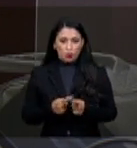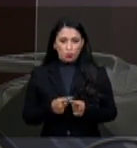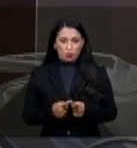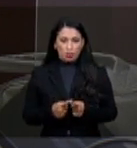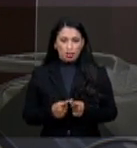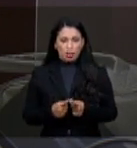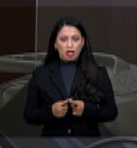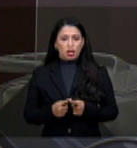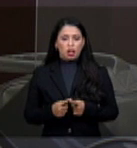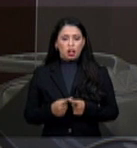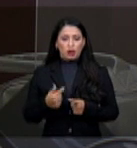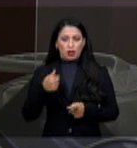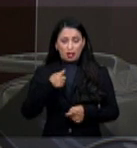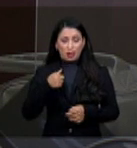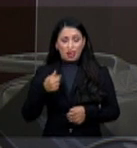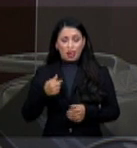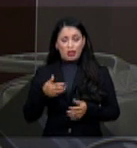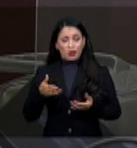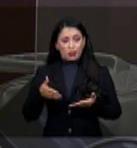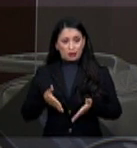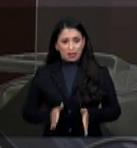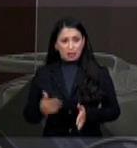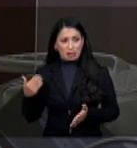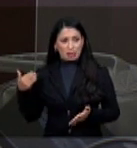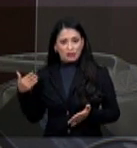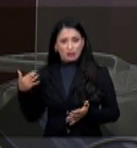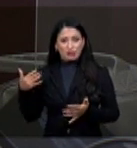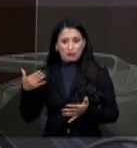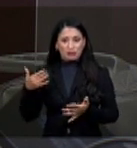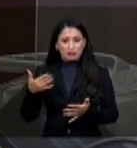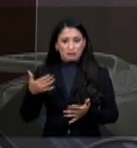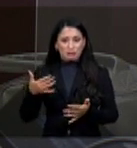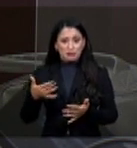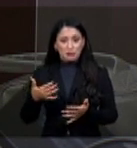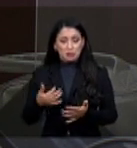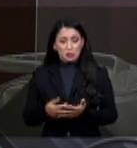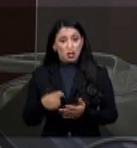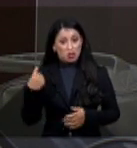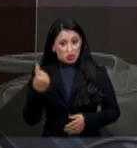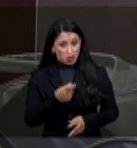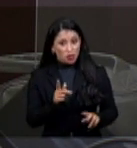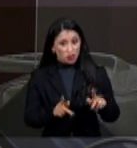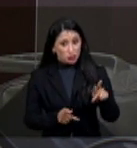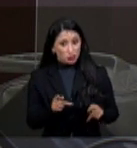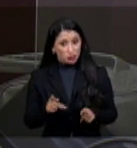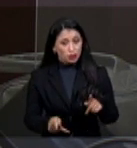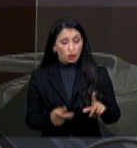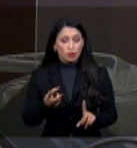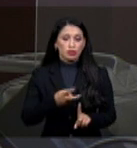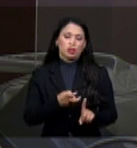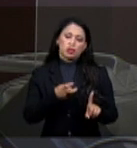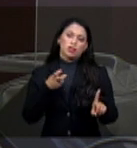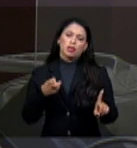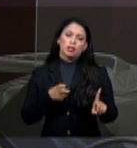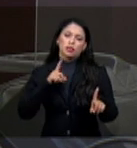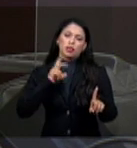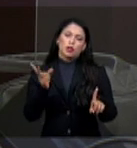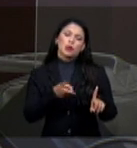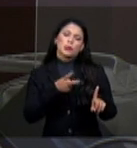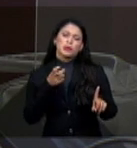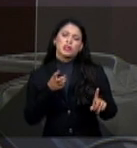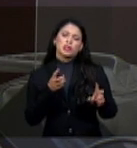vim e a realidade que me cerca cotidianamente, vendo a realidade de nós, povos indígenas, eu percebo que essa